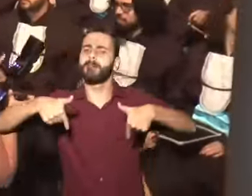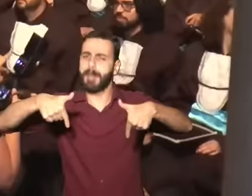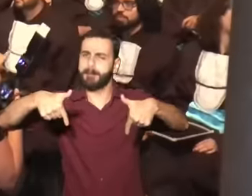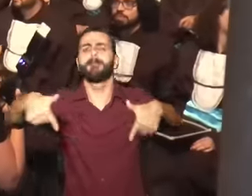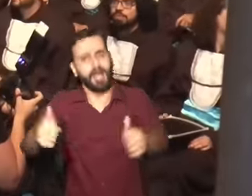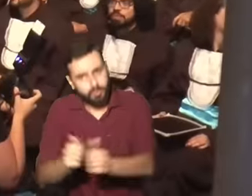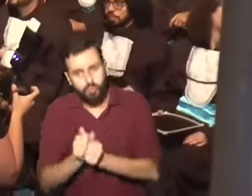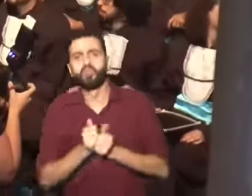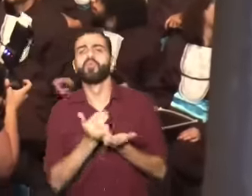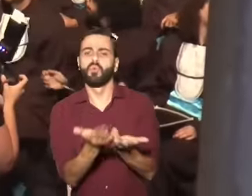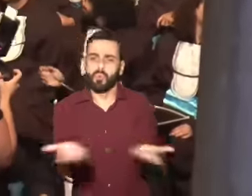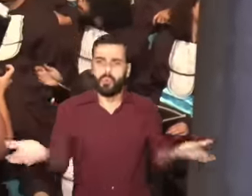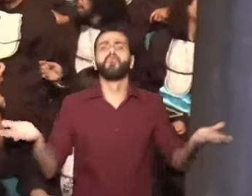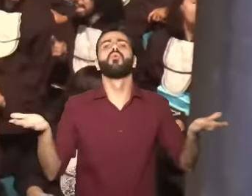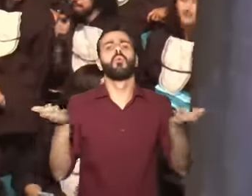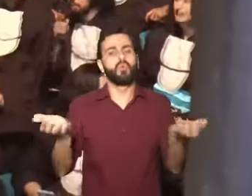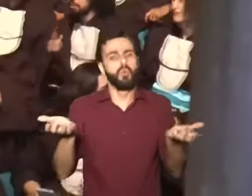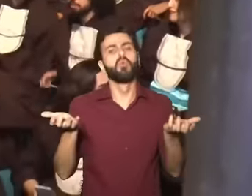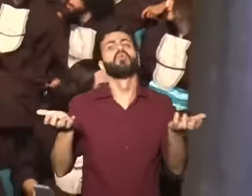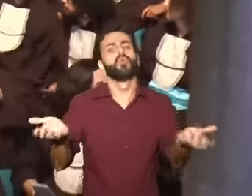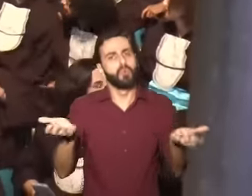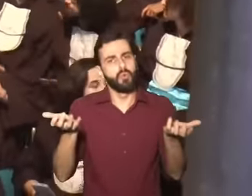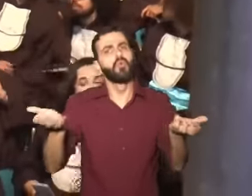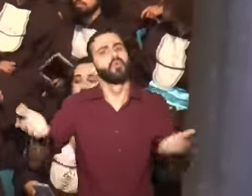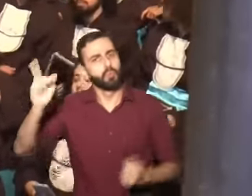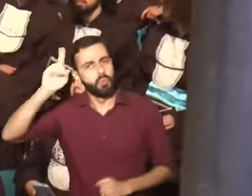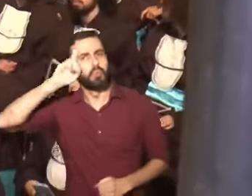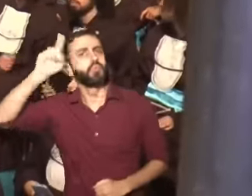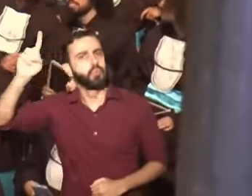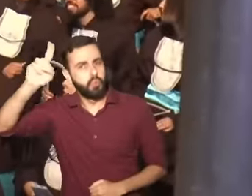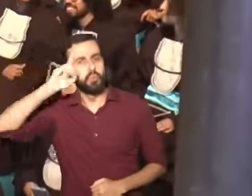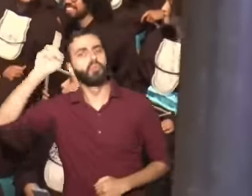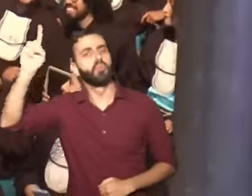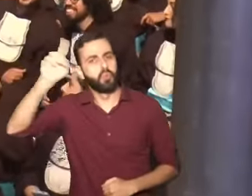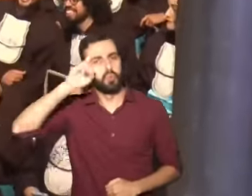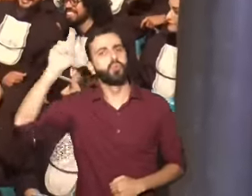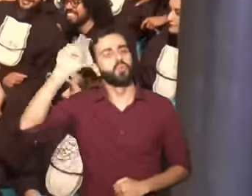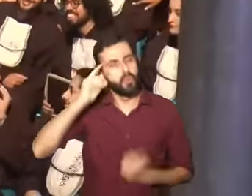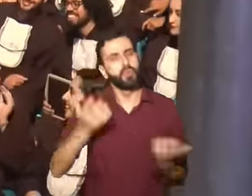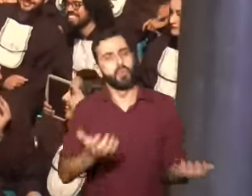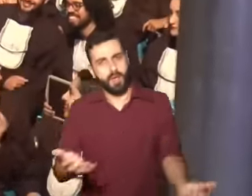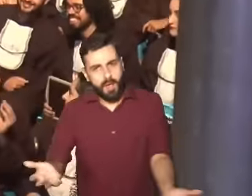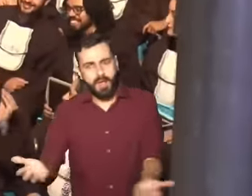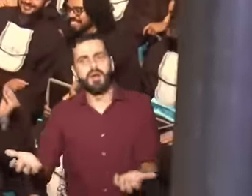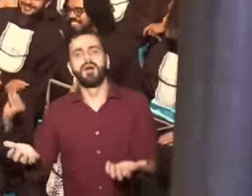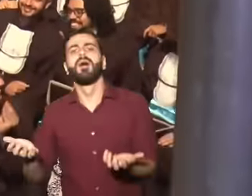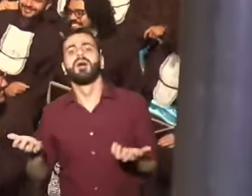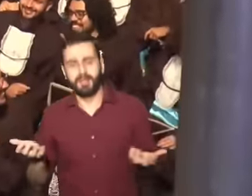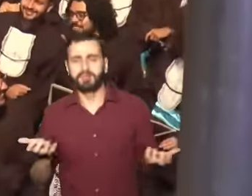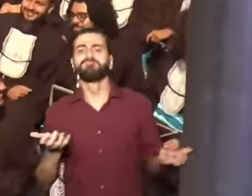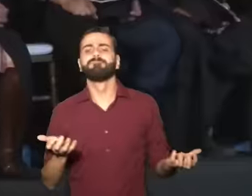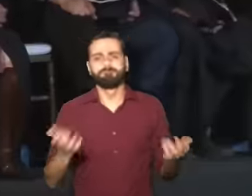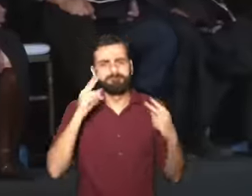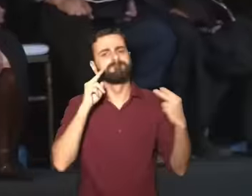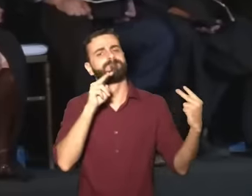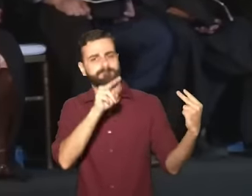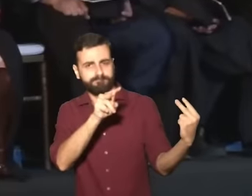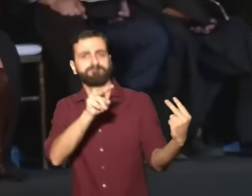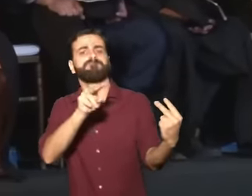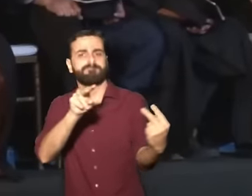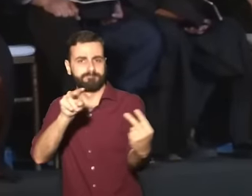ficar apaixonado no teu cheiro aconchegado. Ver você dormindo é tão